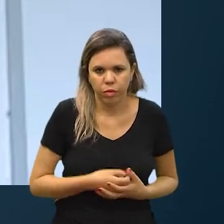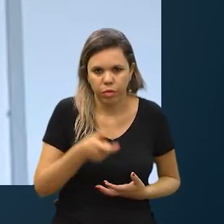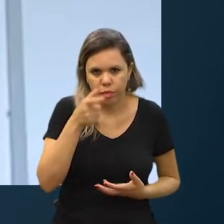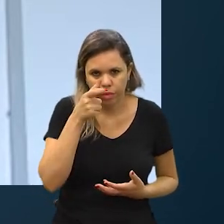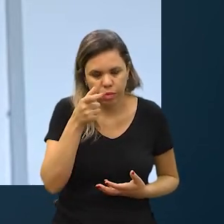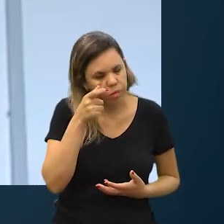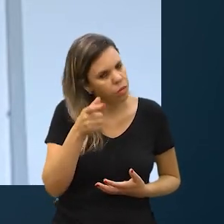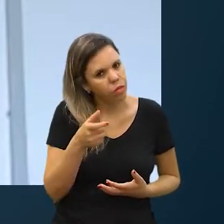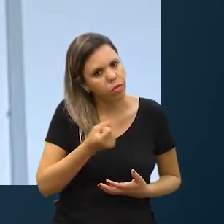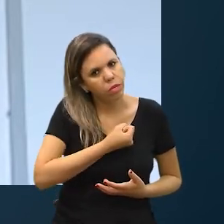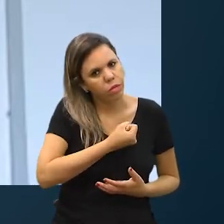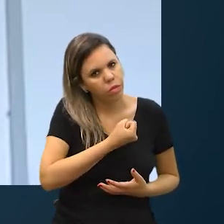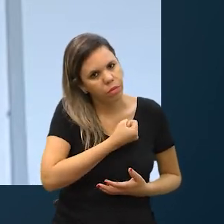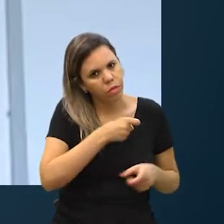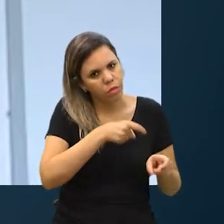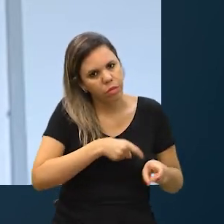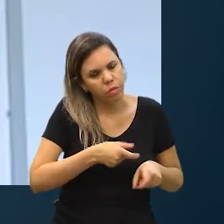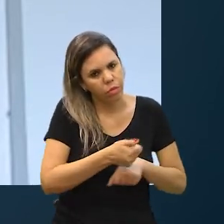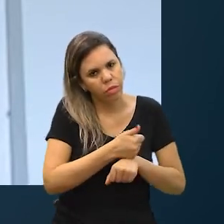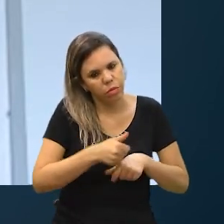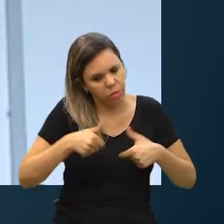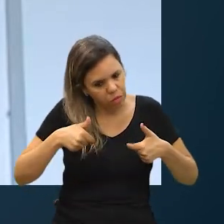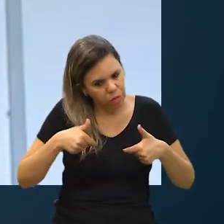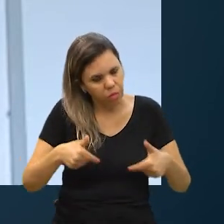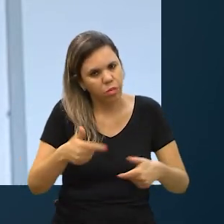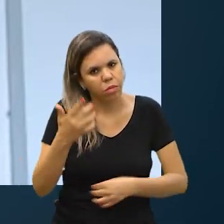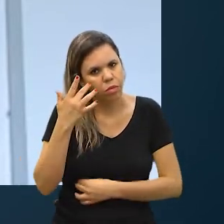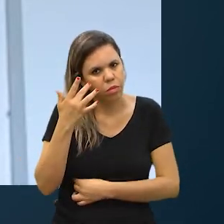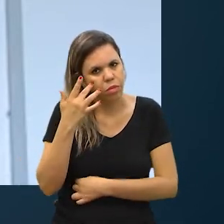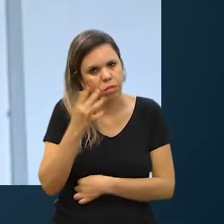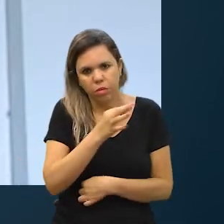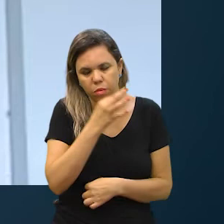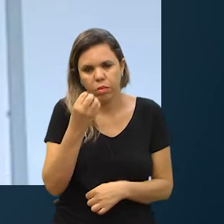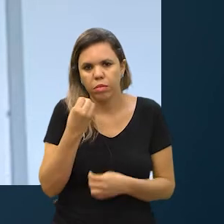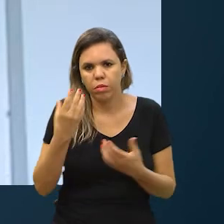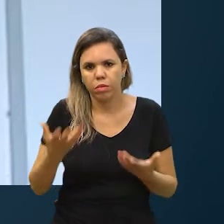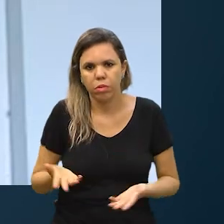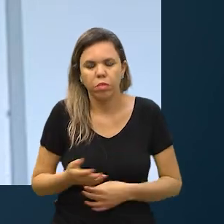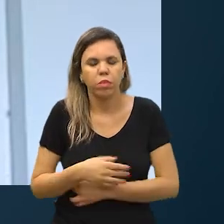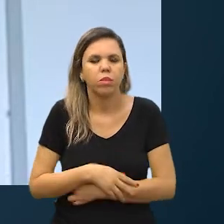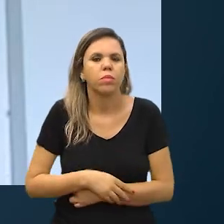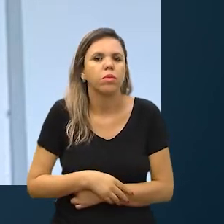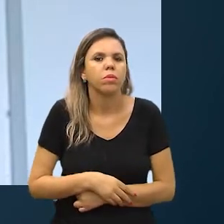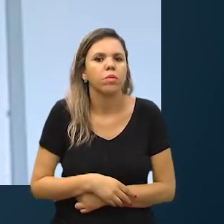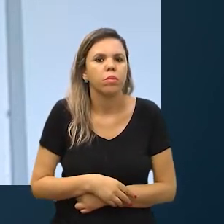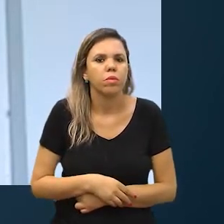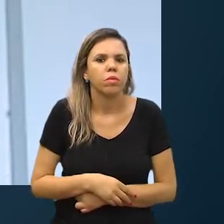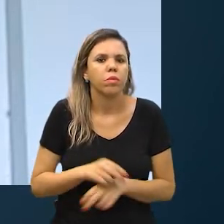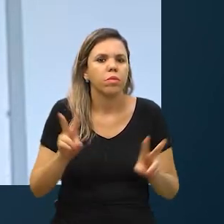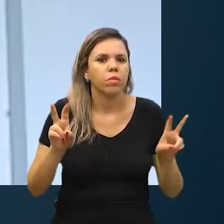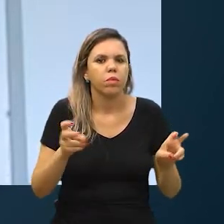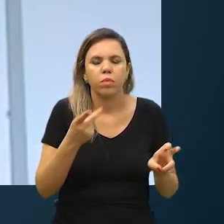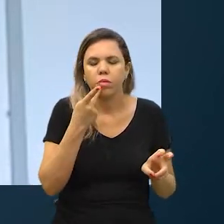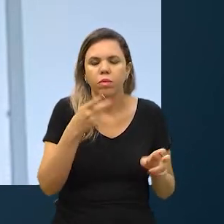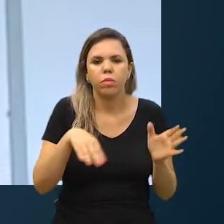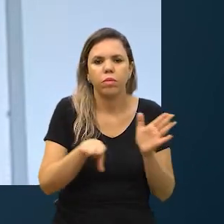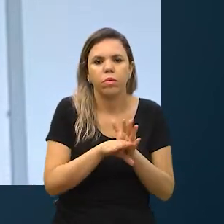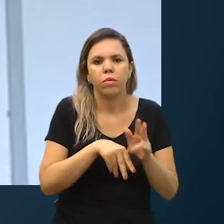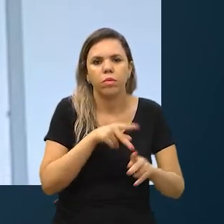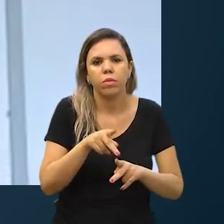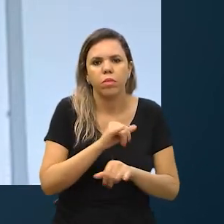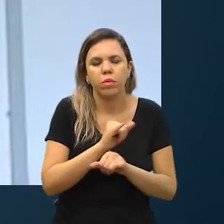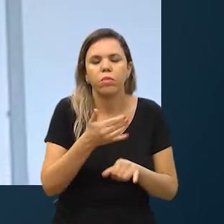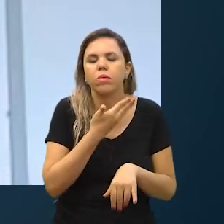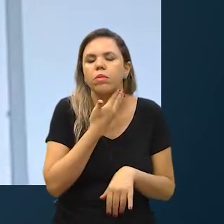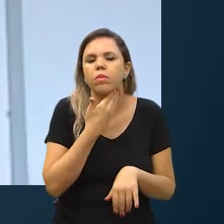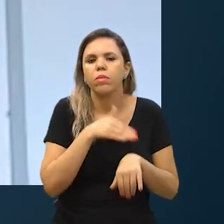que eu vejo o Alexio no mercado agro especificamente atuando. Então, assim, acho que é uma leitura muito boa E aí acho que com a questão que você falou, como a gente chega para essa